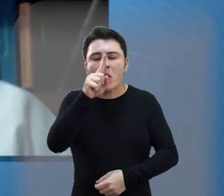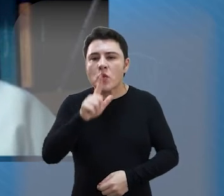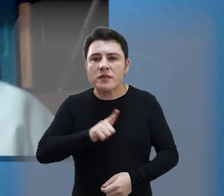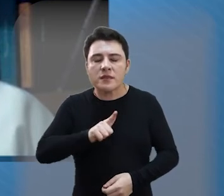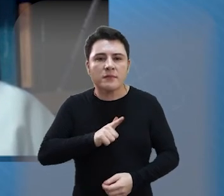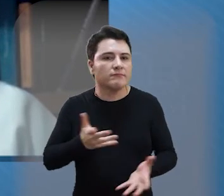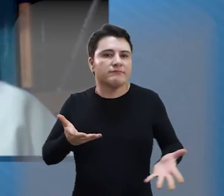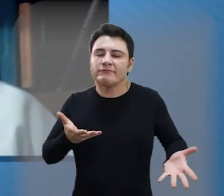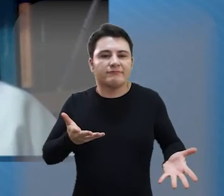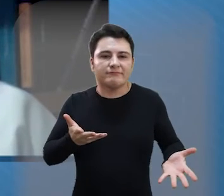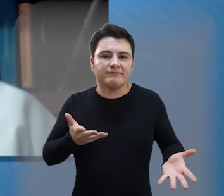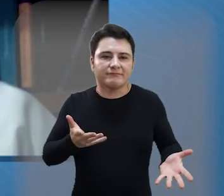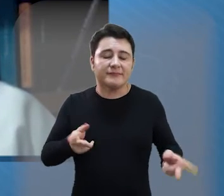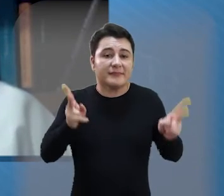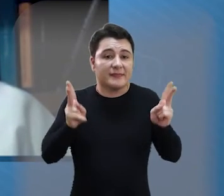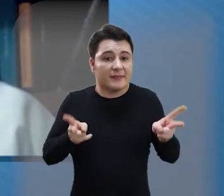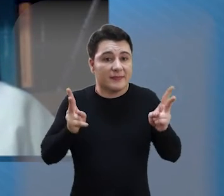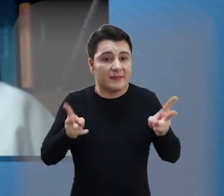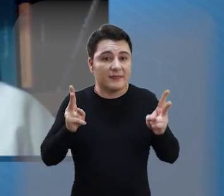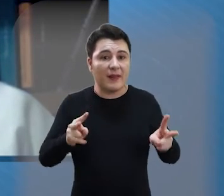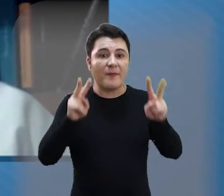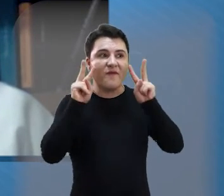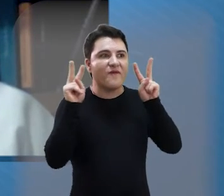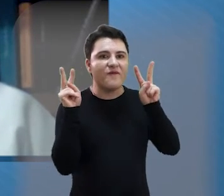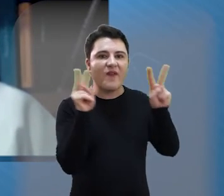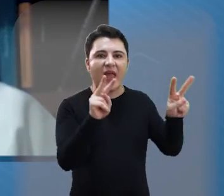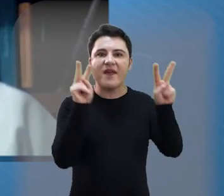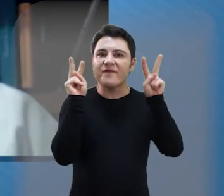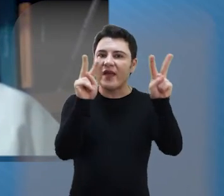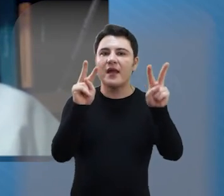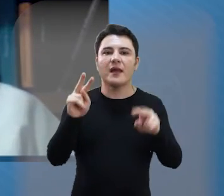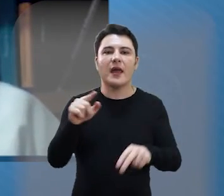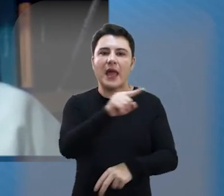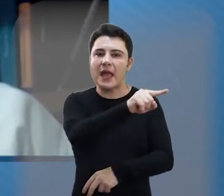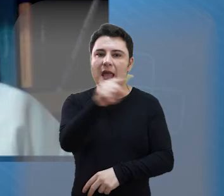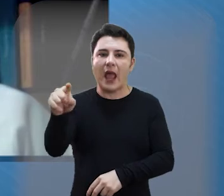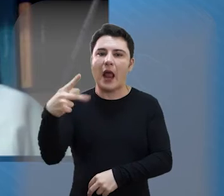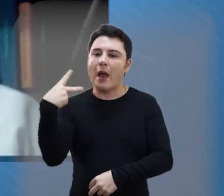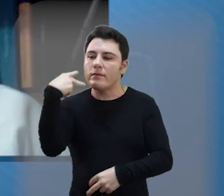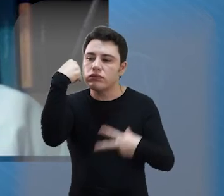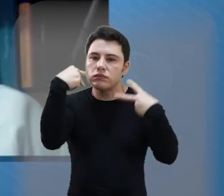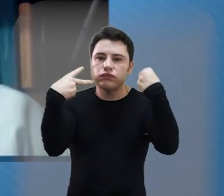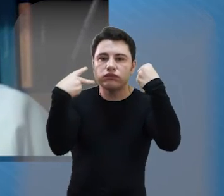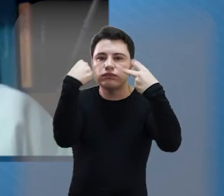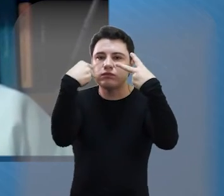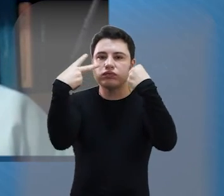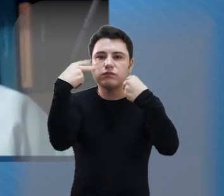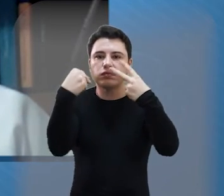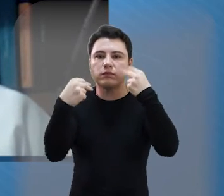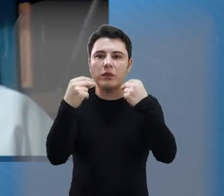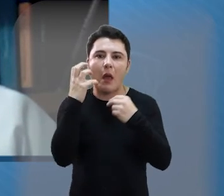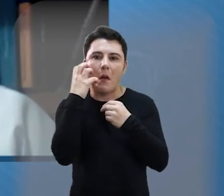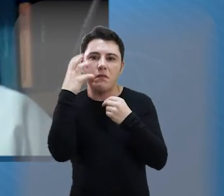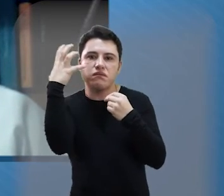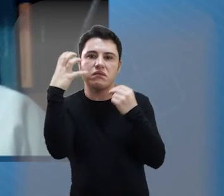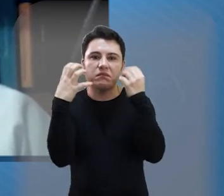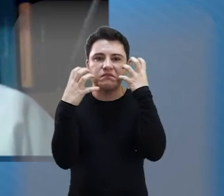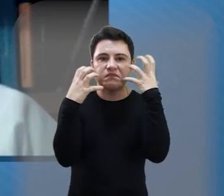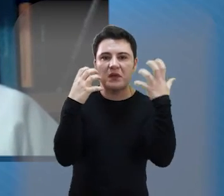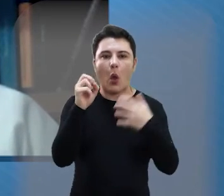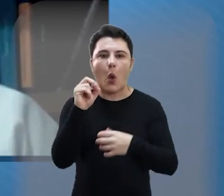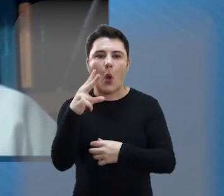fazer esta coisa tentando economizar o máximo possível com risco, né? A gente vê isso